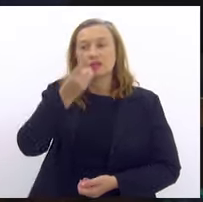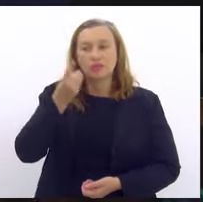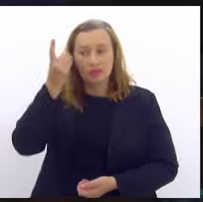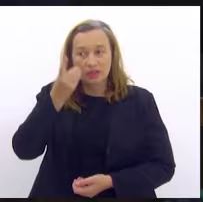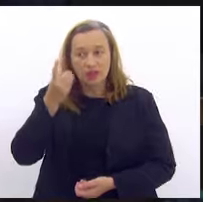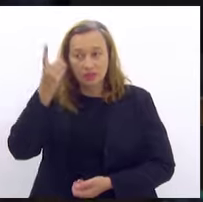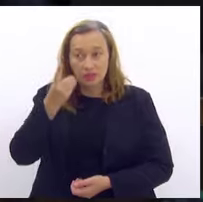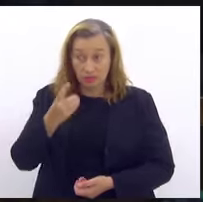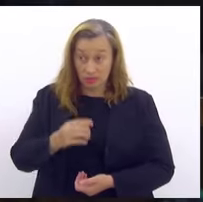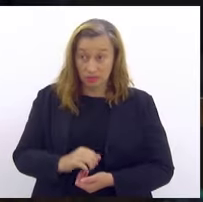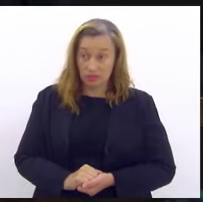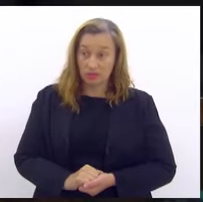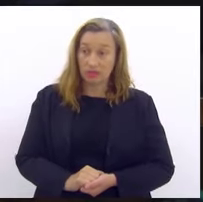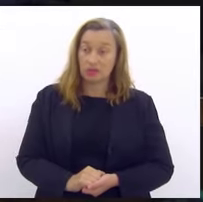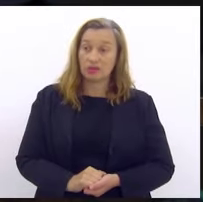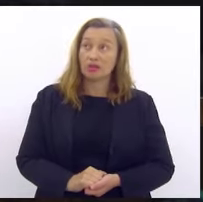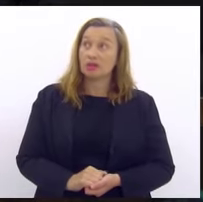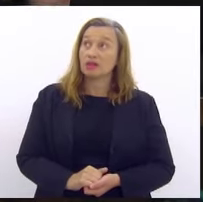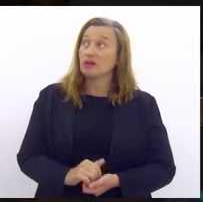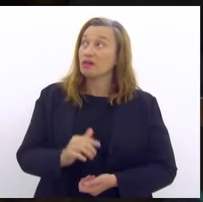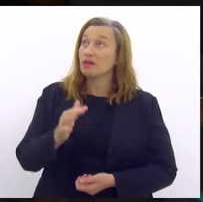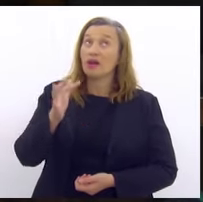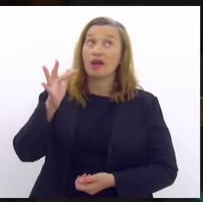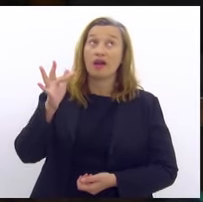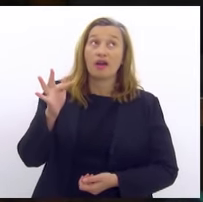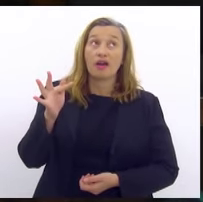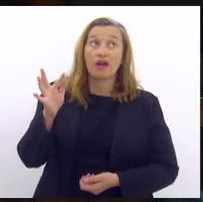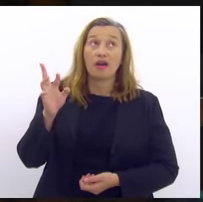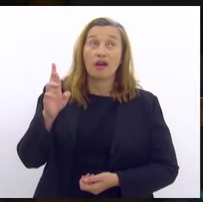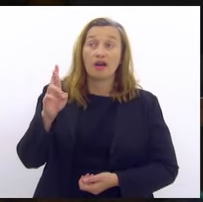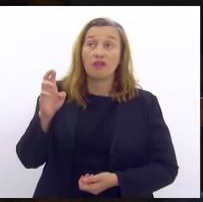deputado Fred Pacheco,